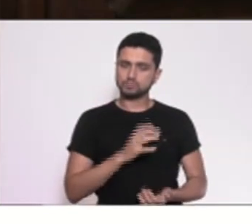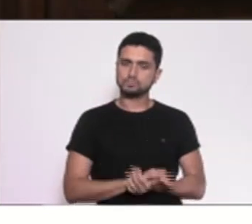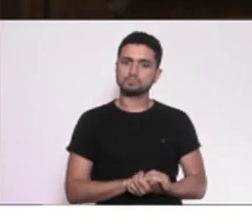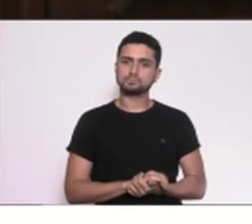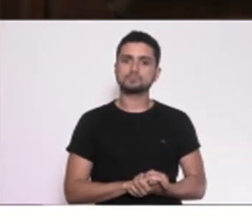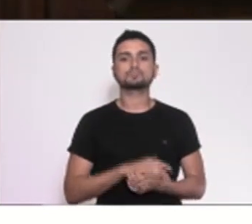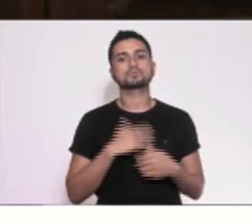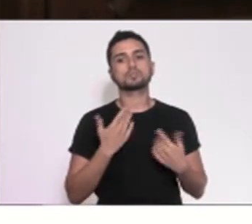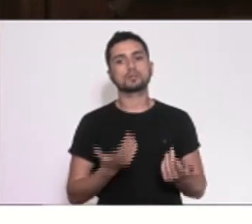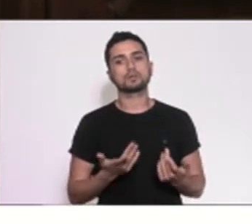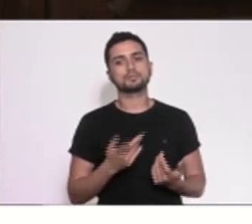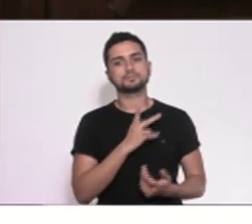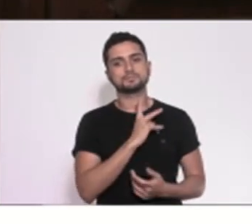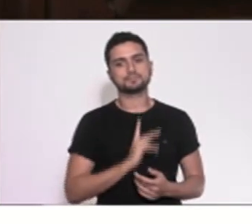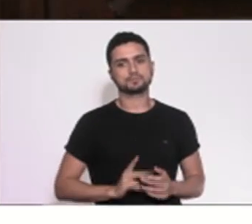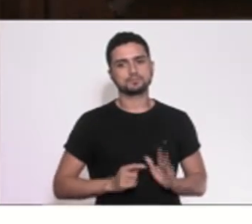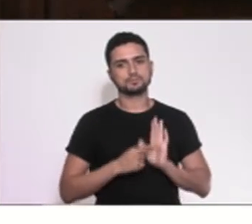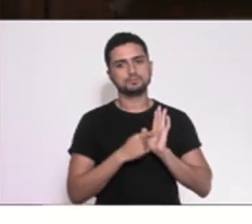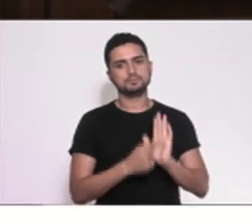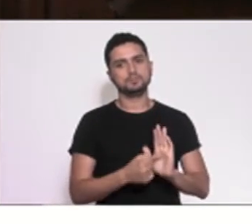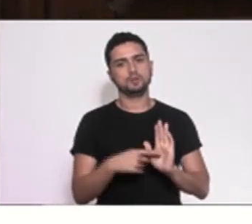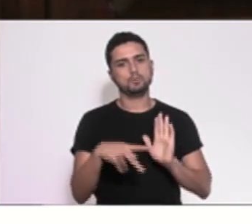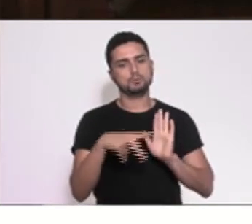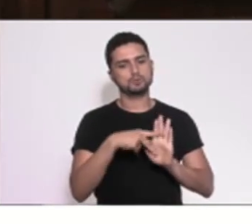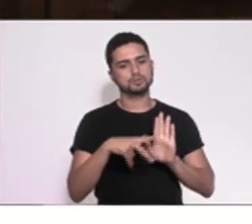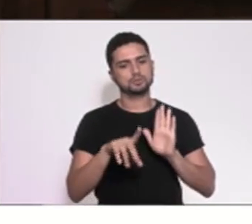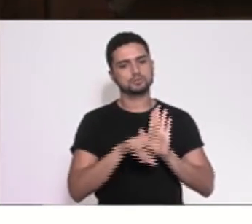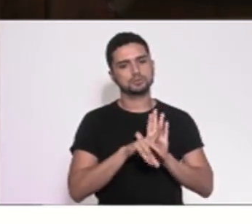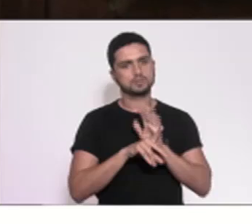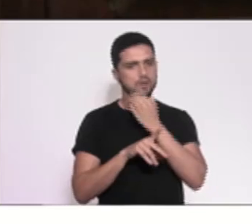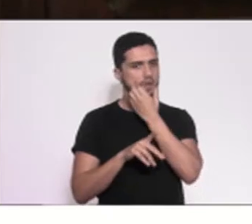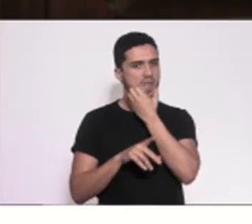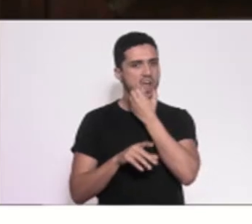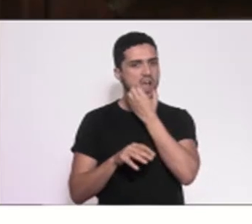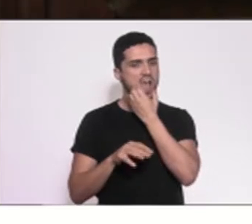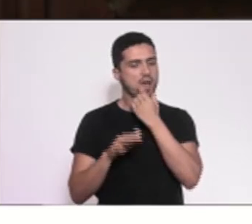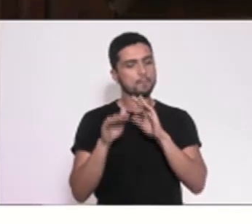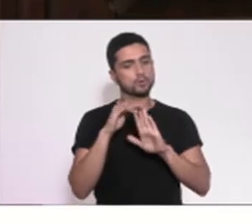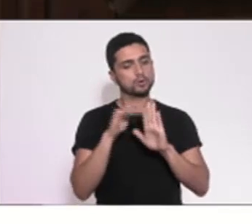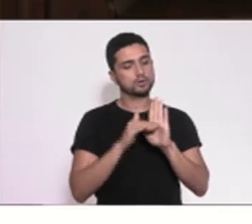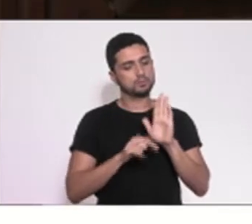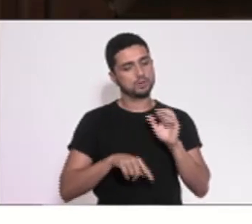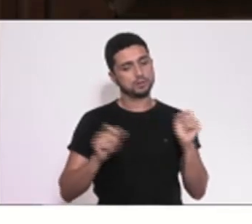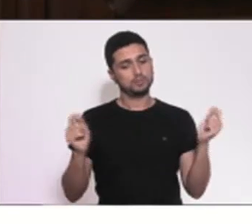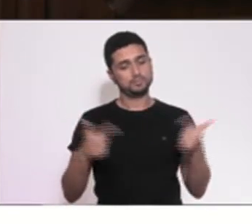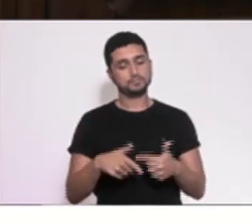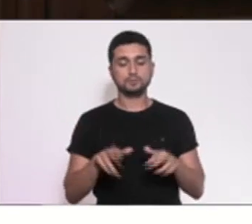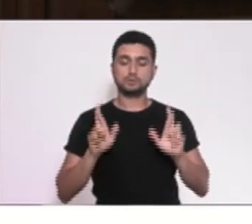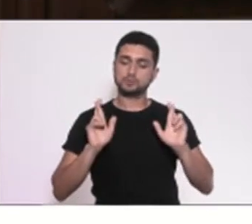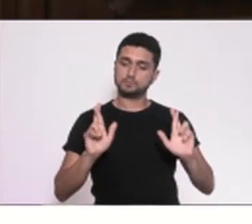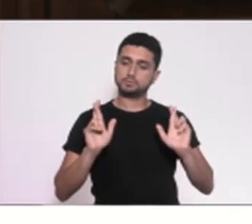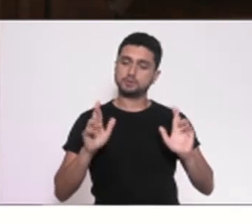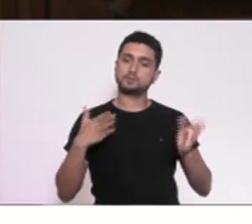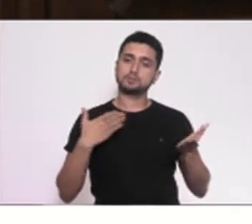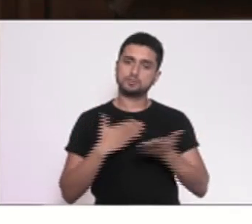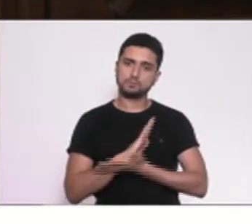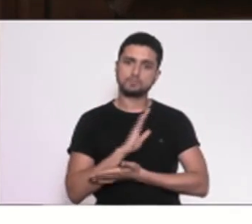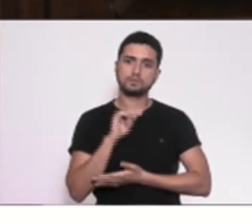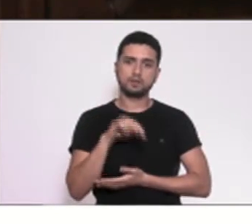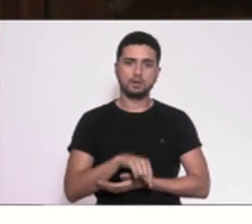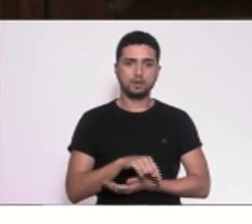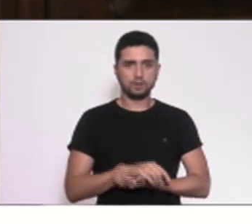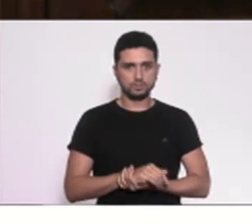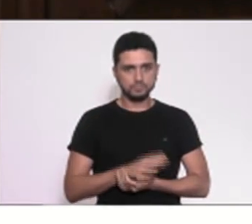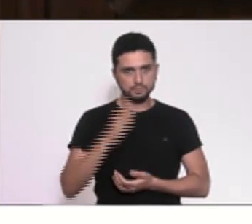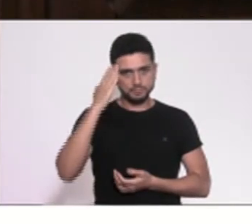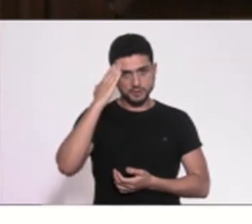presidenta, a gente apresenta esse projeto, esse programa aqui dentro da casa, e a gente espera que seja acolhido, principalmente por